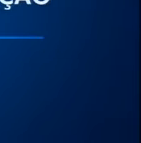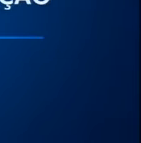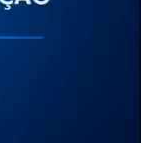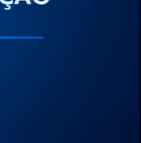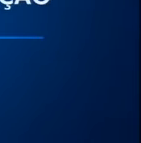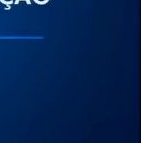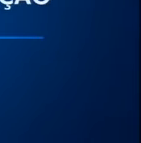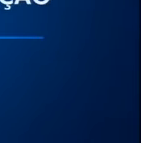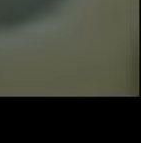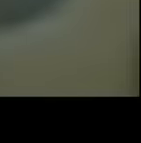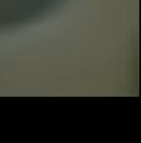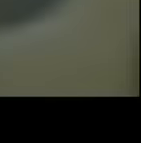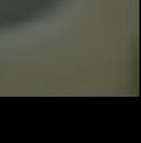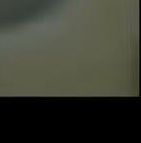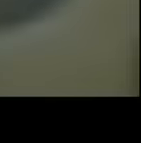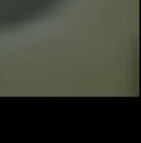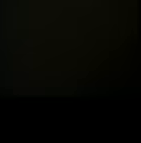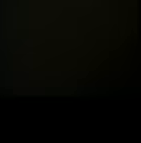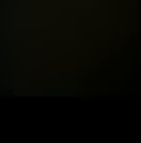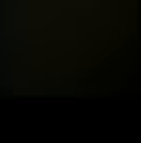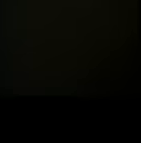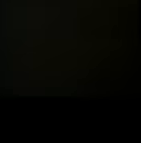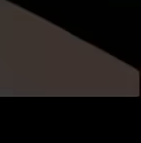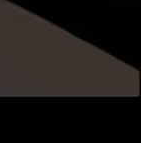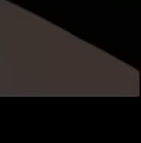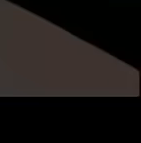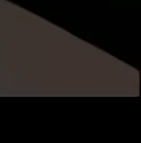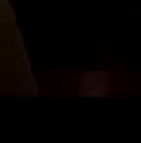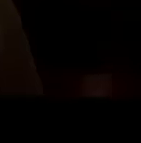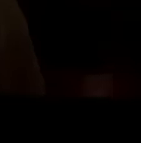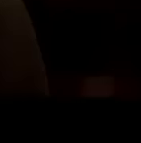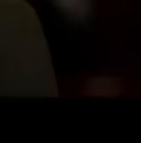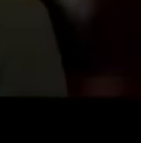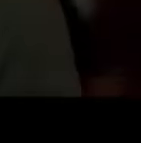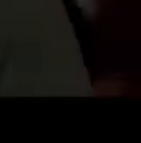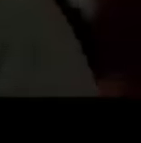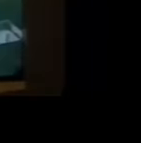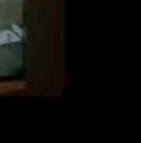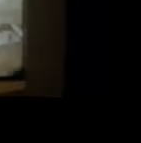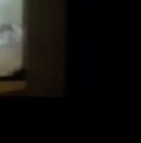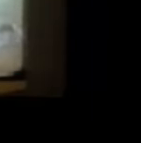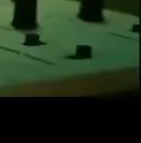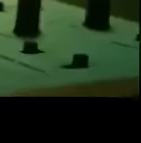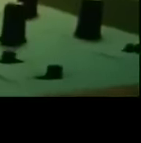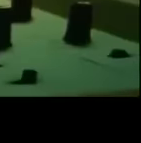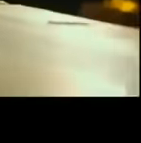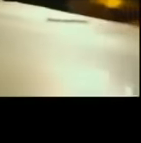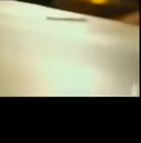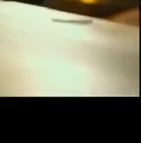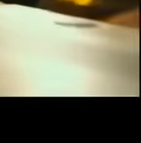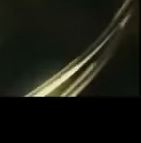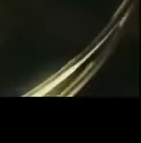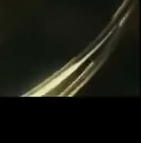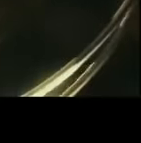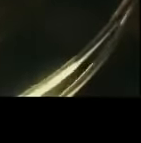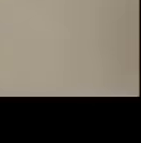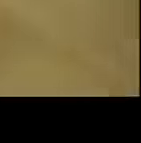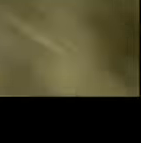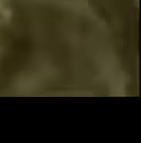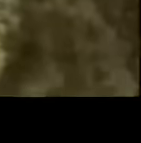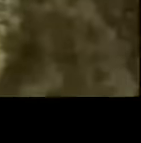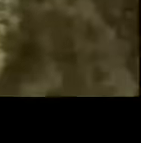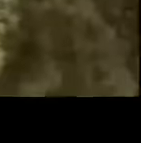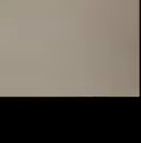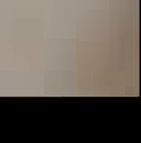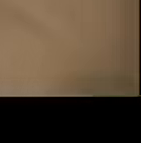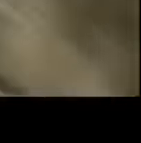carreira. Sabia que os filmes, séries e jogos que fazem parte da sua hora de lazer são resultado de uma indústria vibrante que injeta bilhões